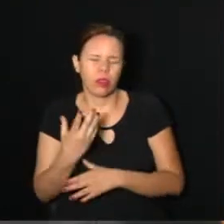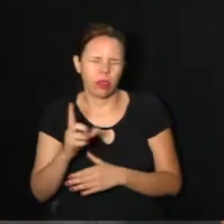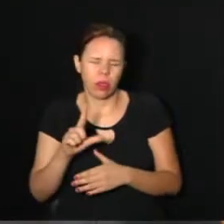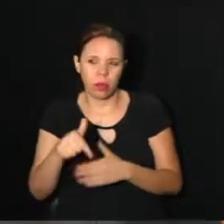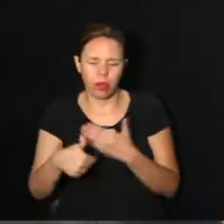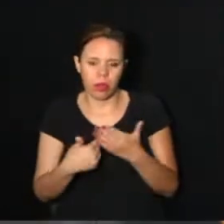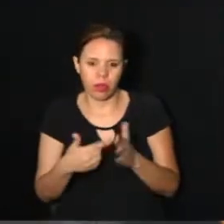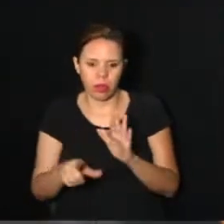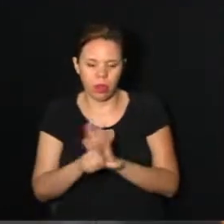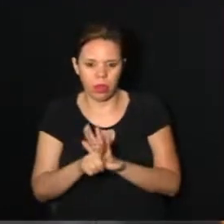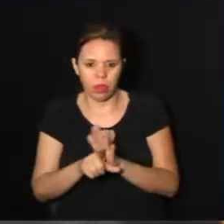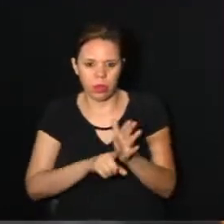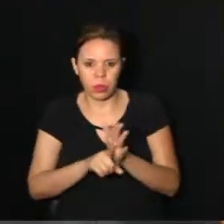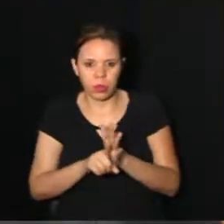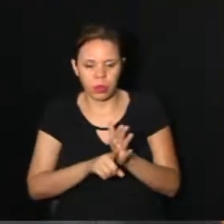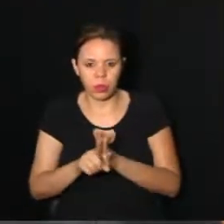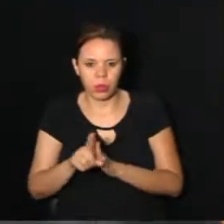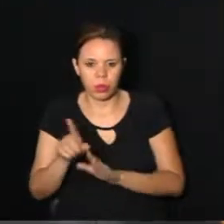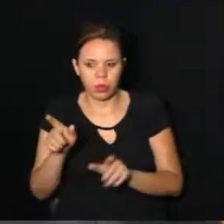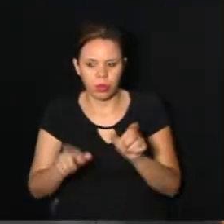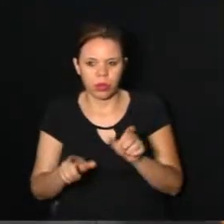lei, os estudiosos dela,